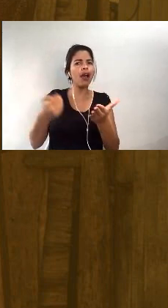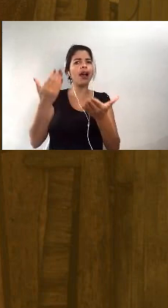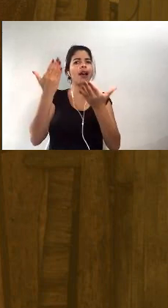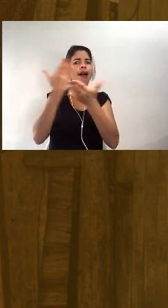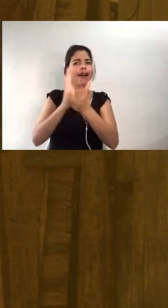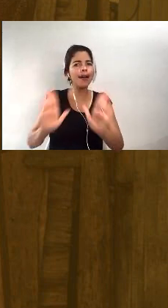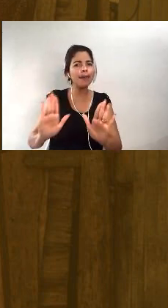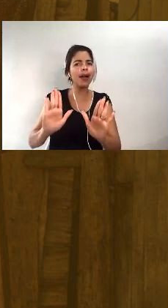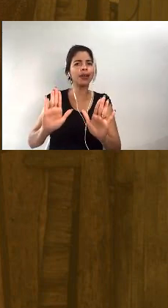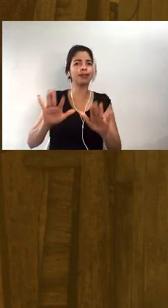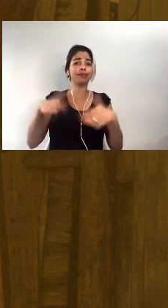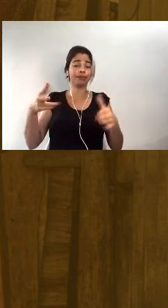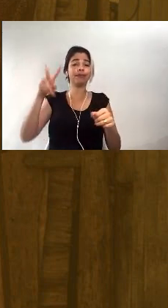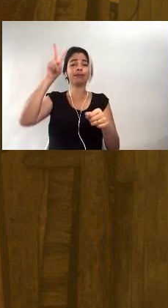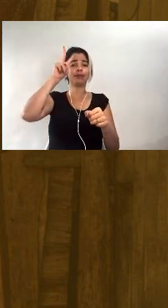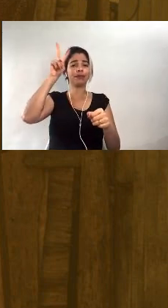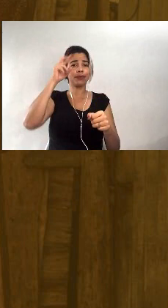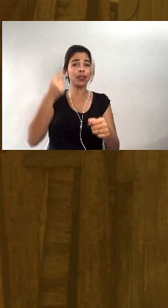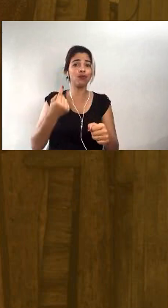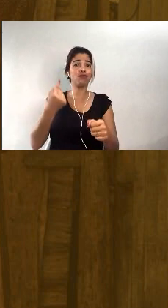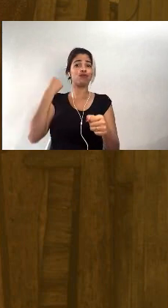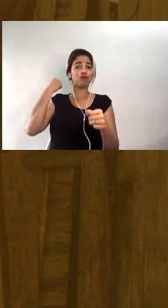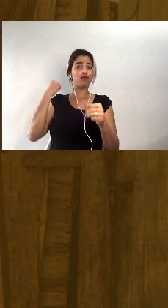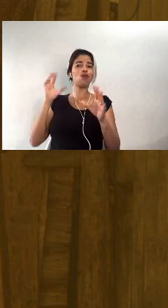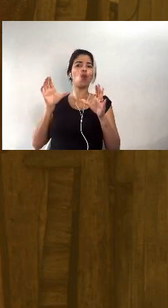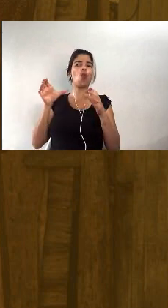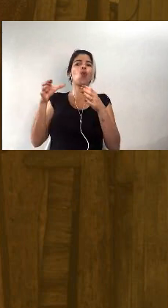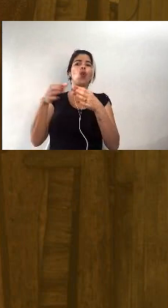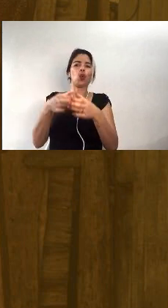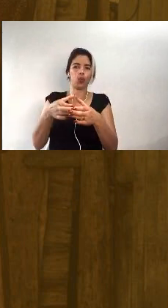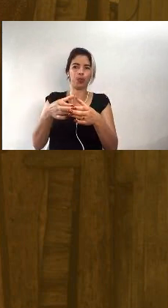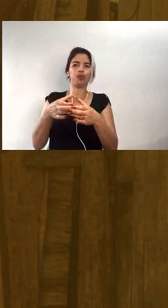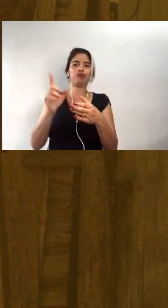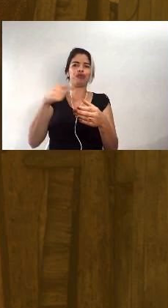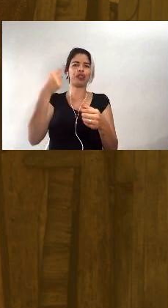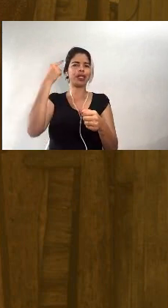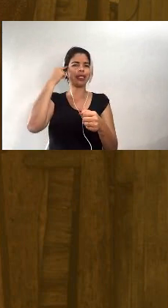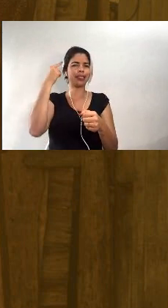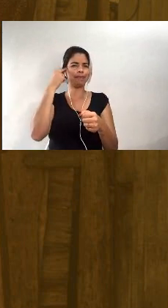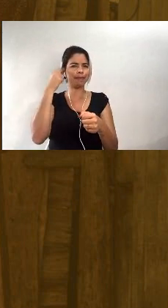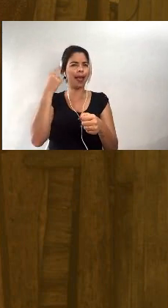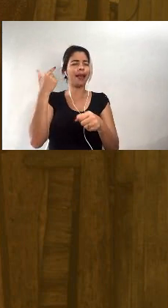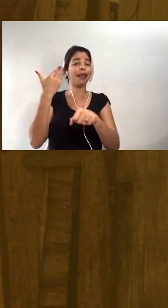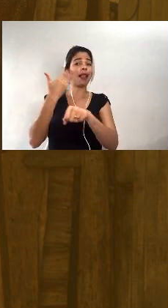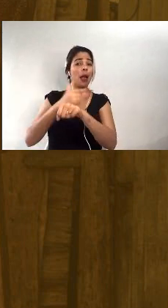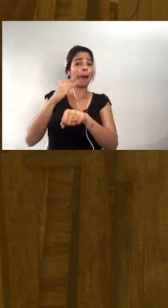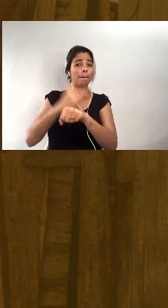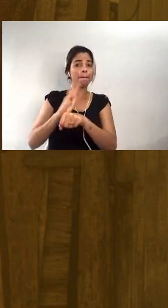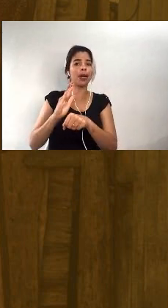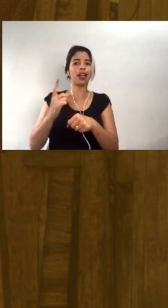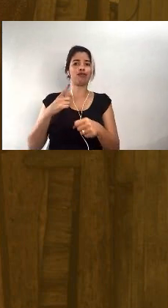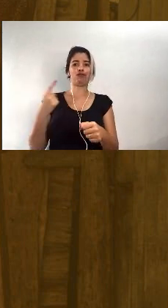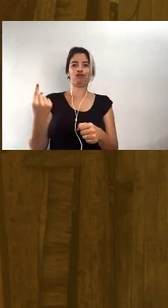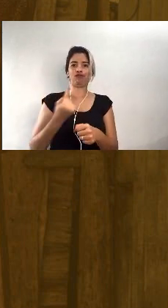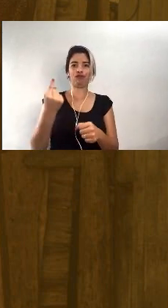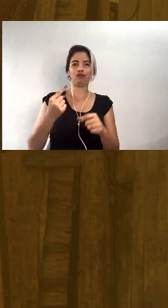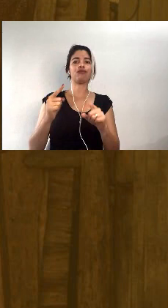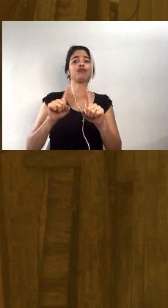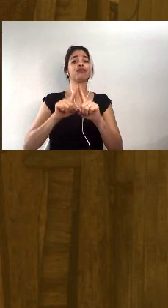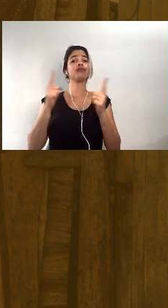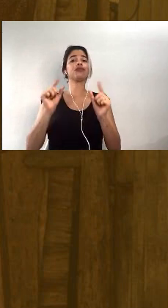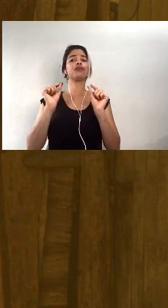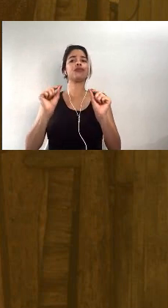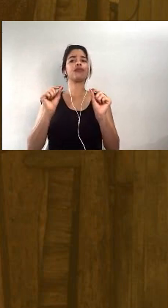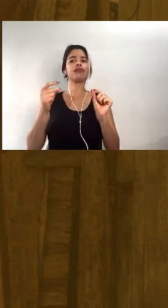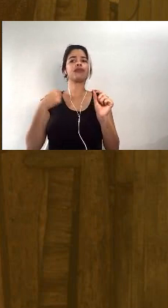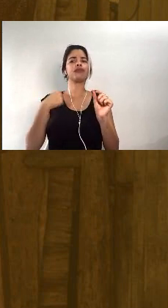é uma história de um enfrentamento coletivo, que também podemos pensar em práticas individuais, mas eu fiz um recorte aqui na minha fala